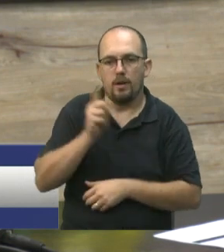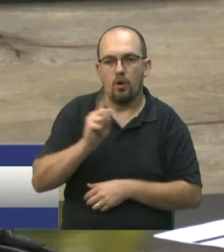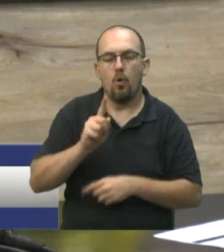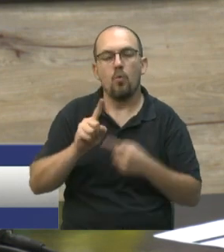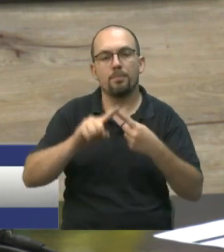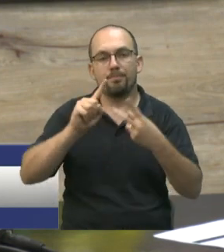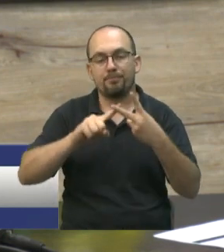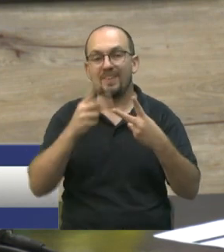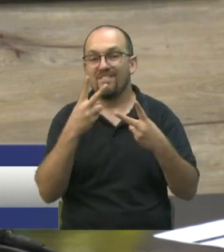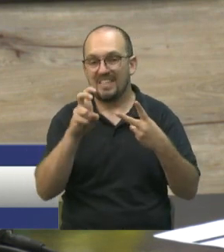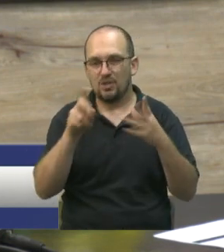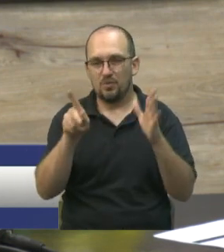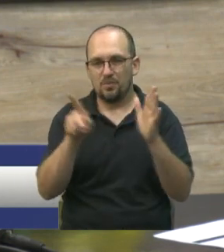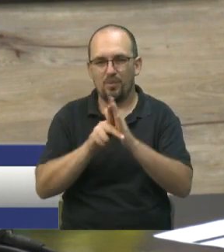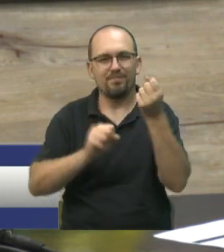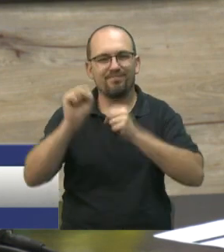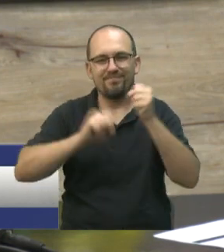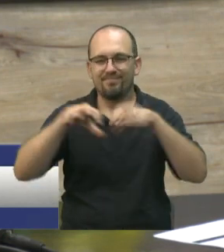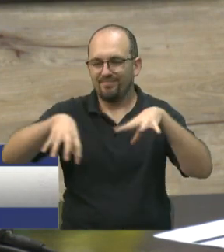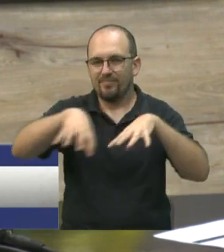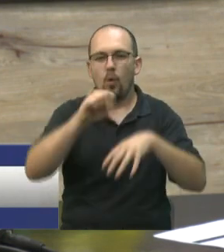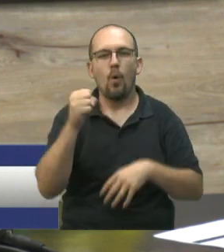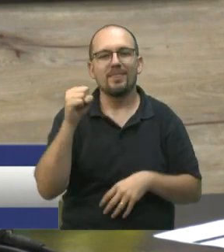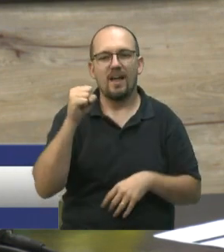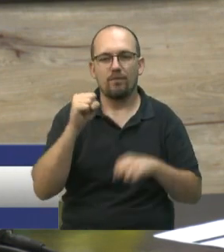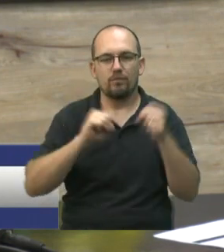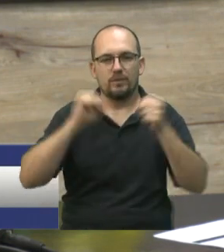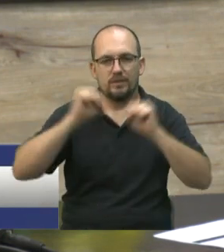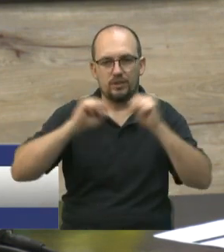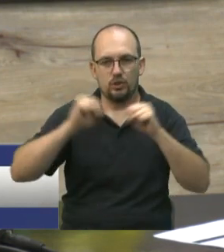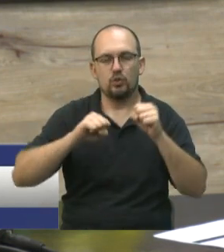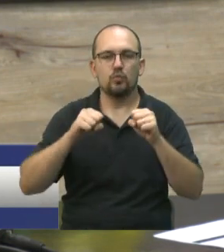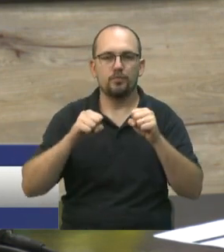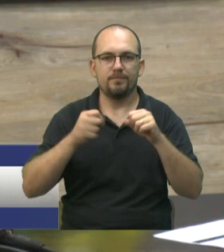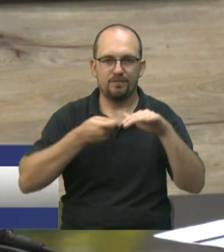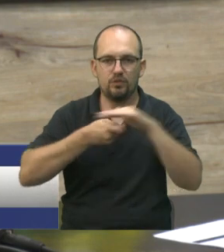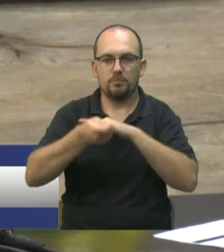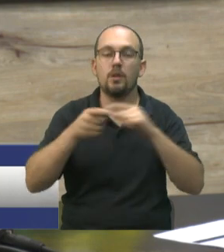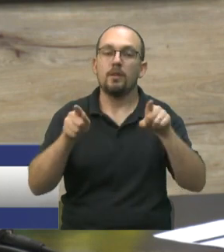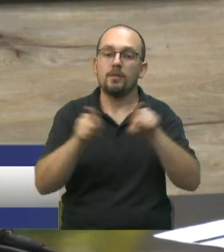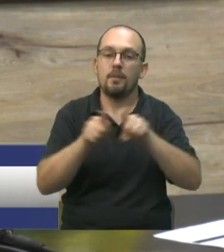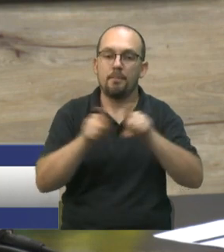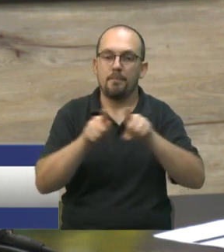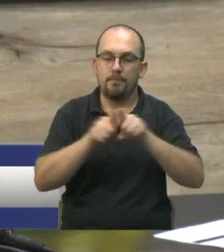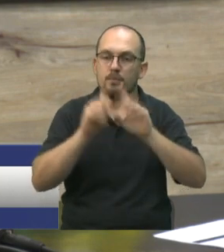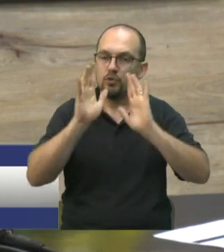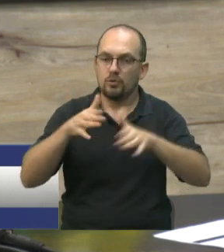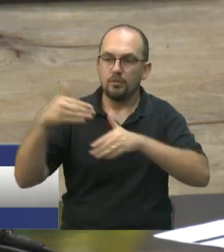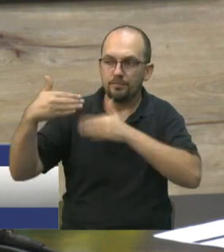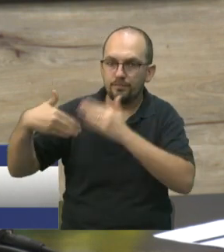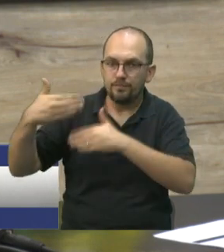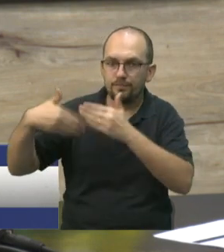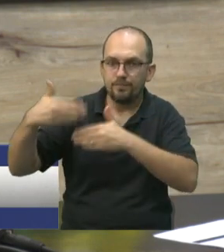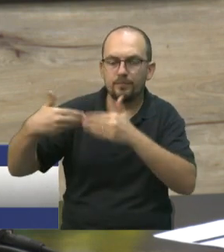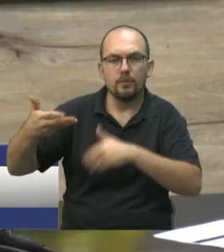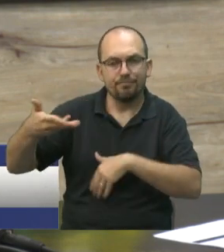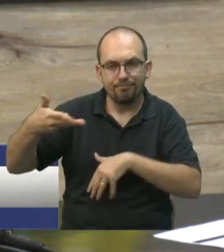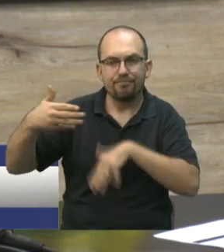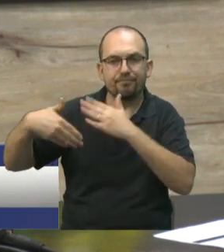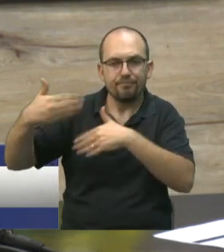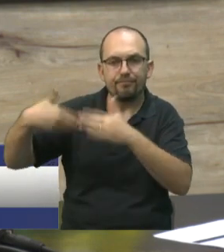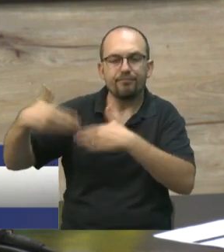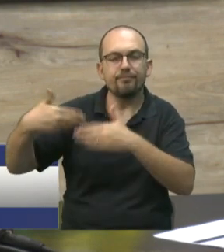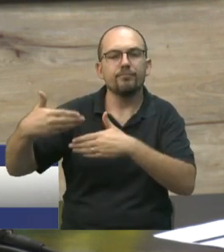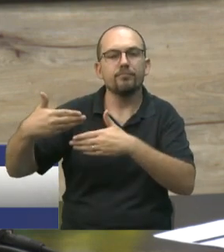os 25 milhões do 8º distrito, de investimento nos distritos industriais, também já está em processo acelerado,